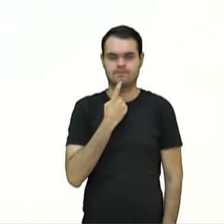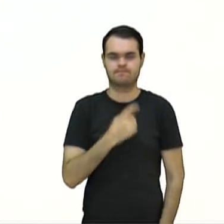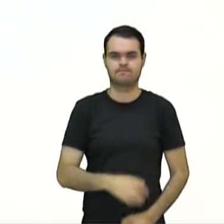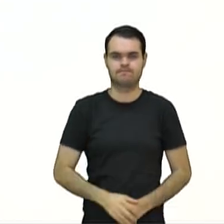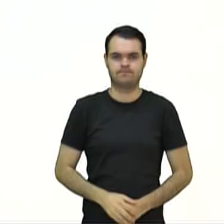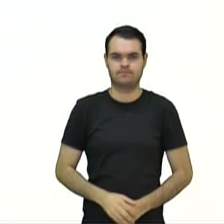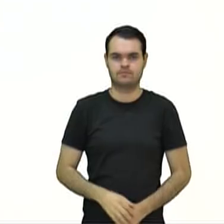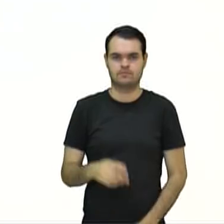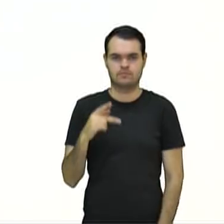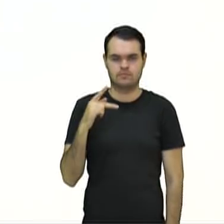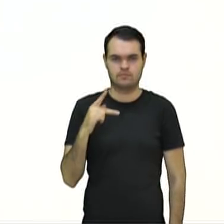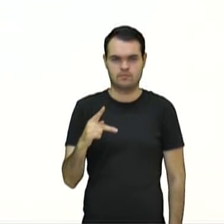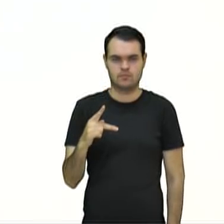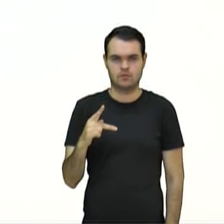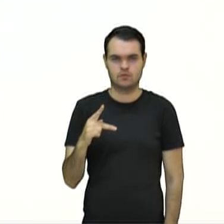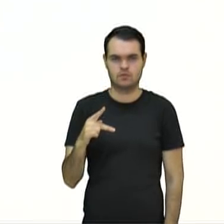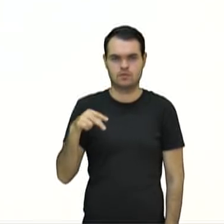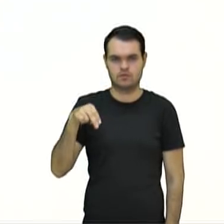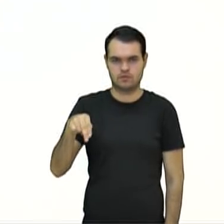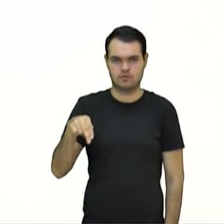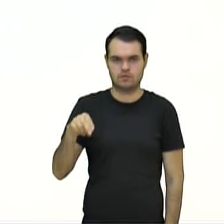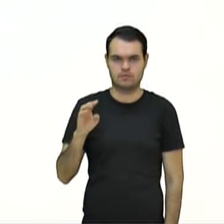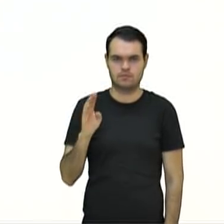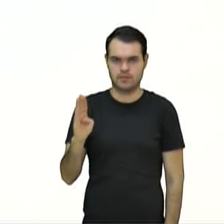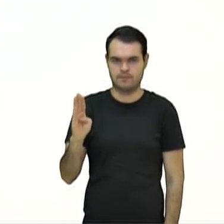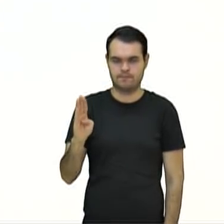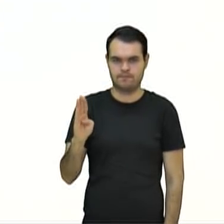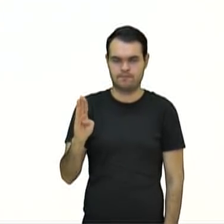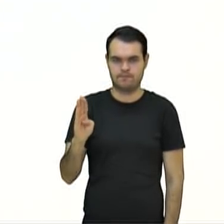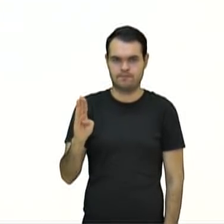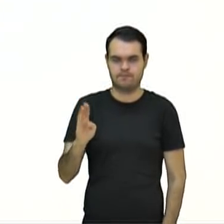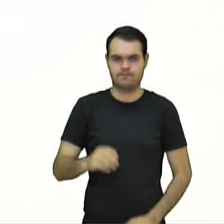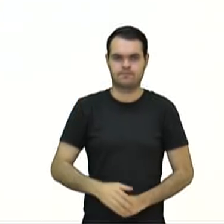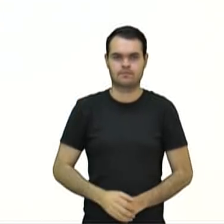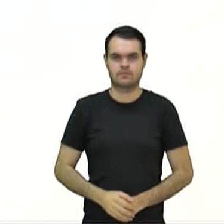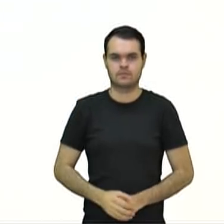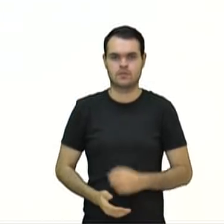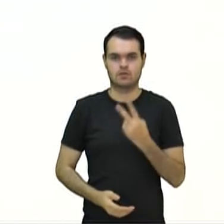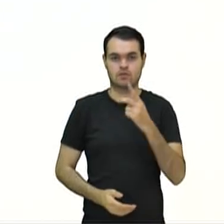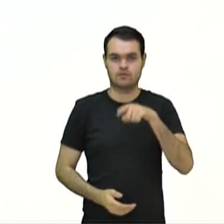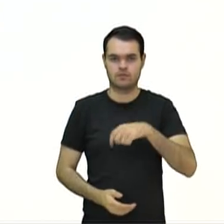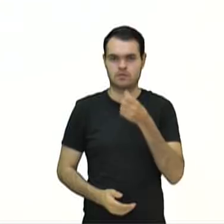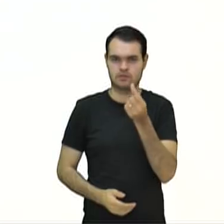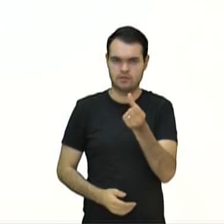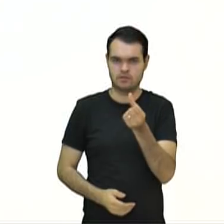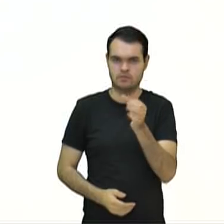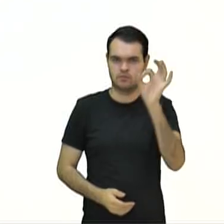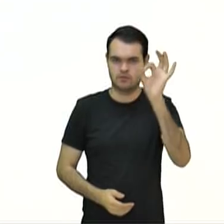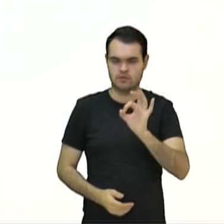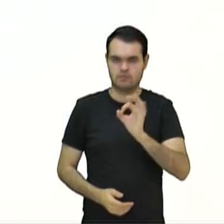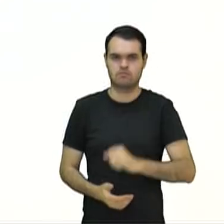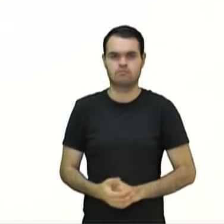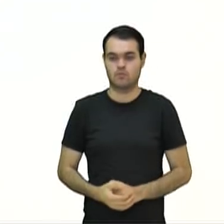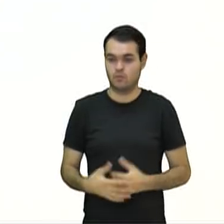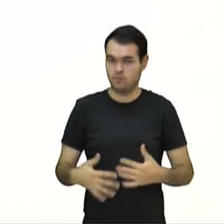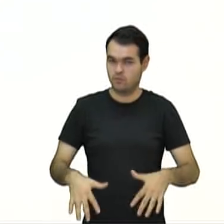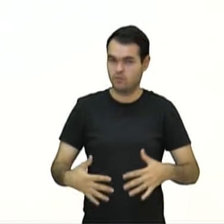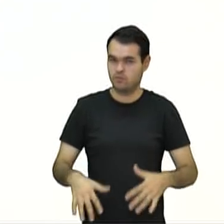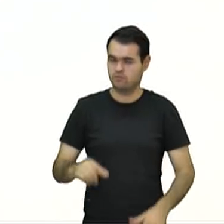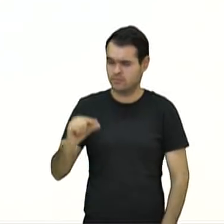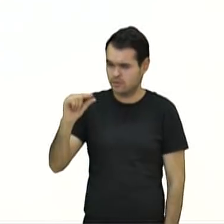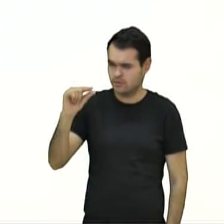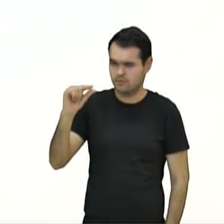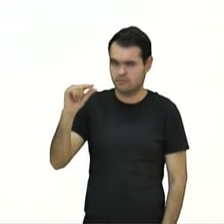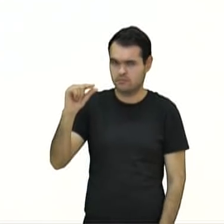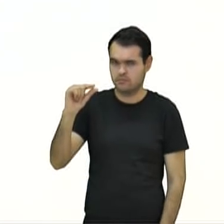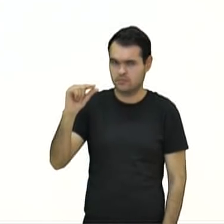no produto nacional bruto, que é o PNB, corresponde a 2,6%. É uma participação pequena, nós